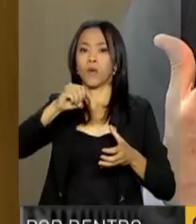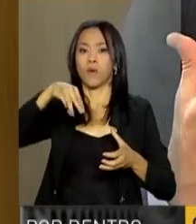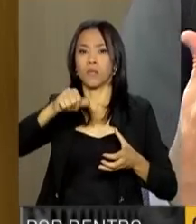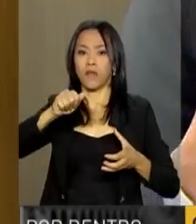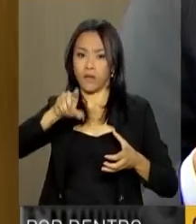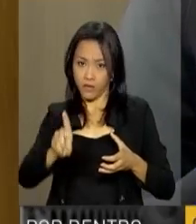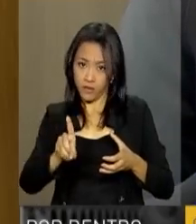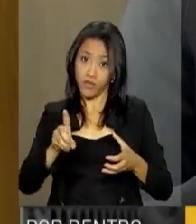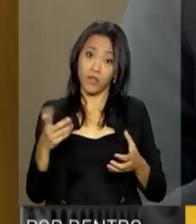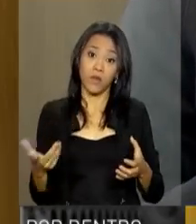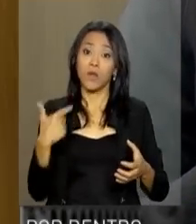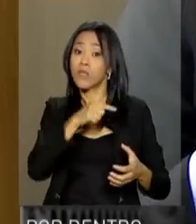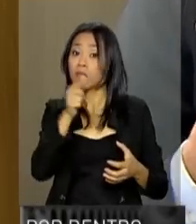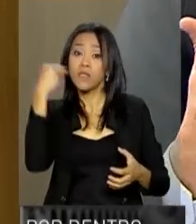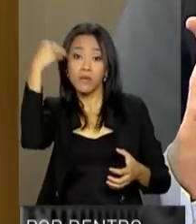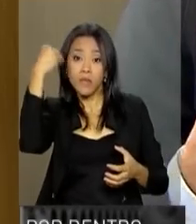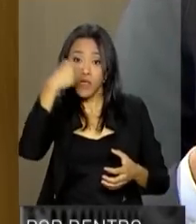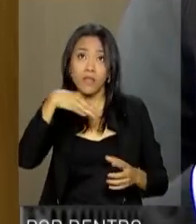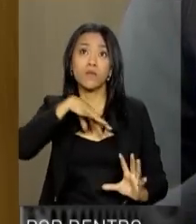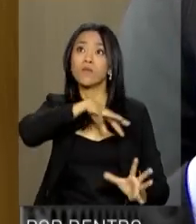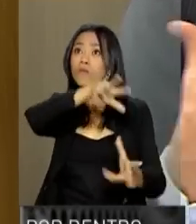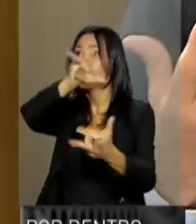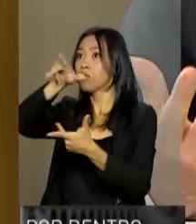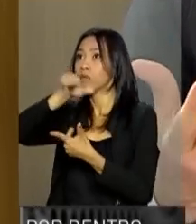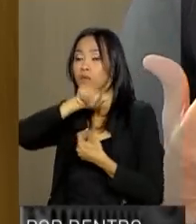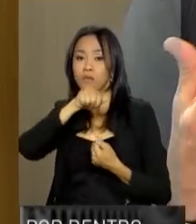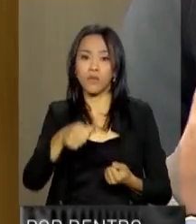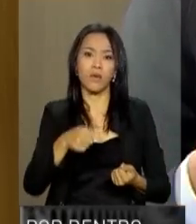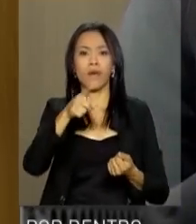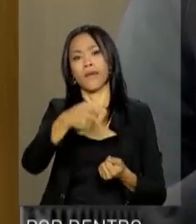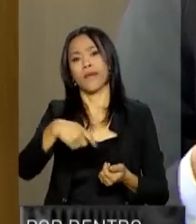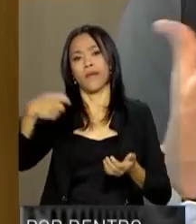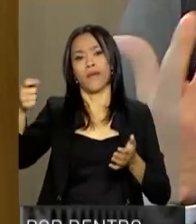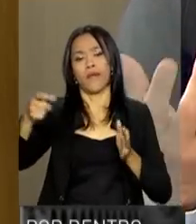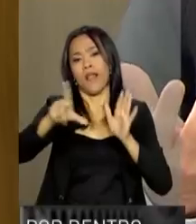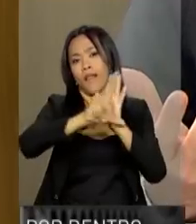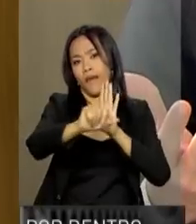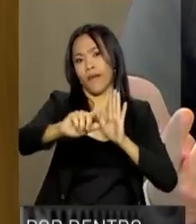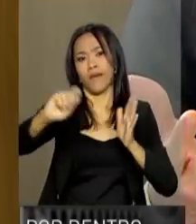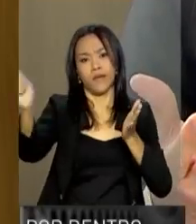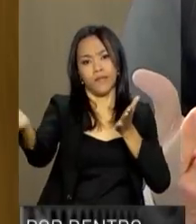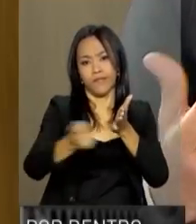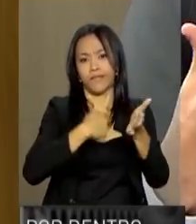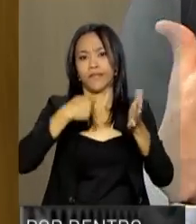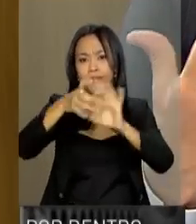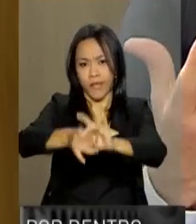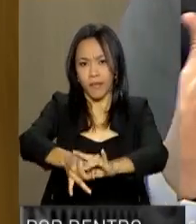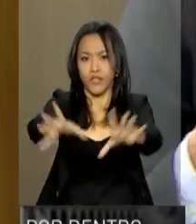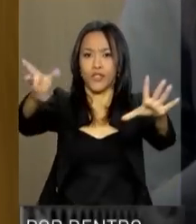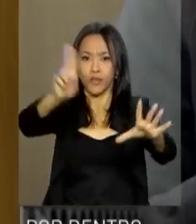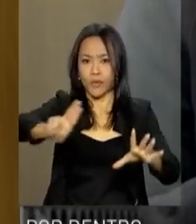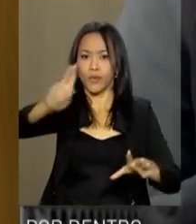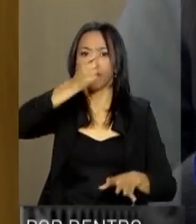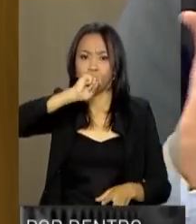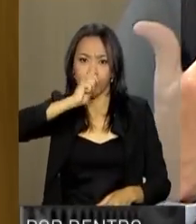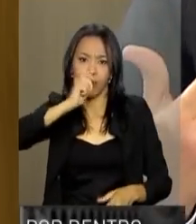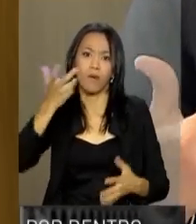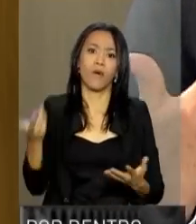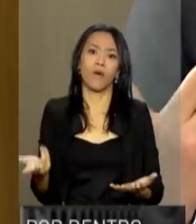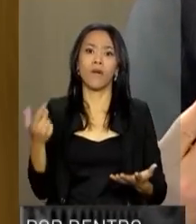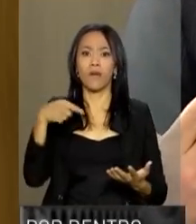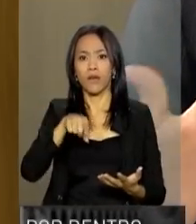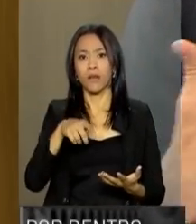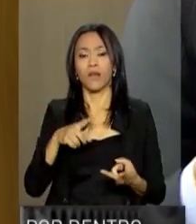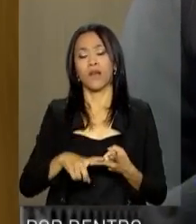do mundo que mostre que é legalizando drogas ou flexibilizando a legislação atenuando a legislação para enfrentar